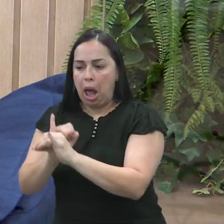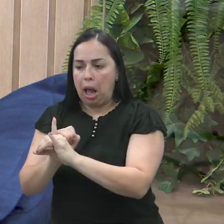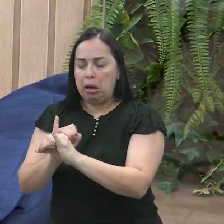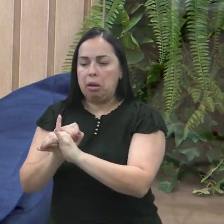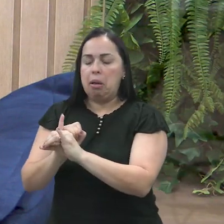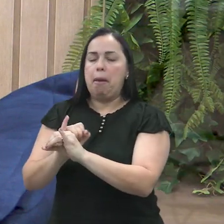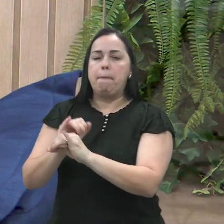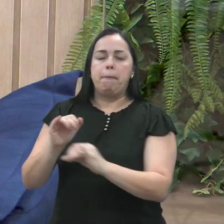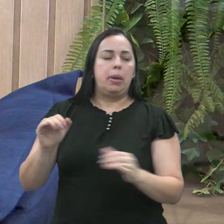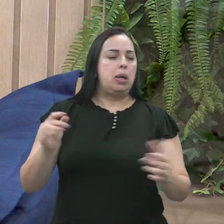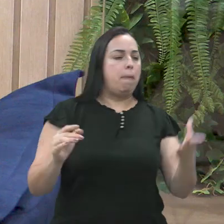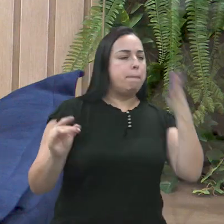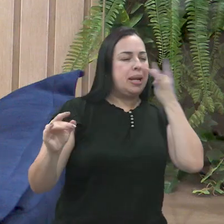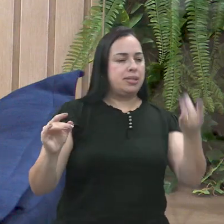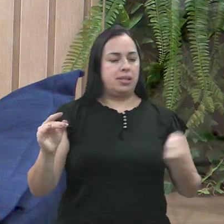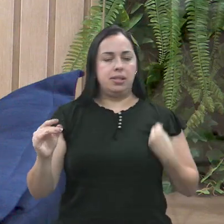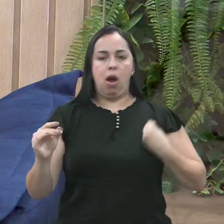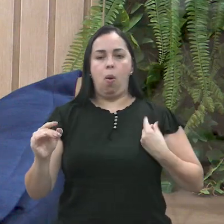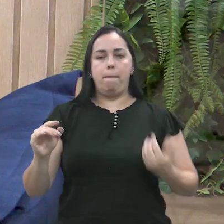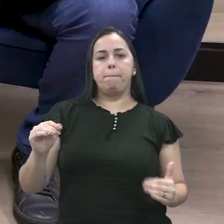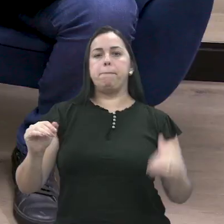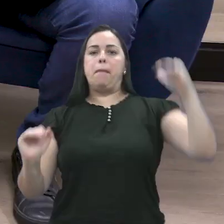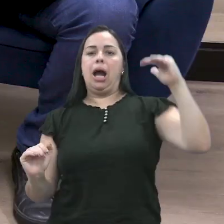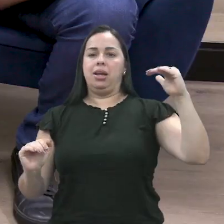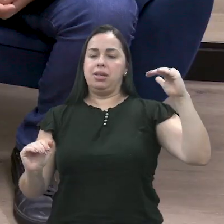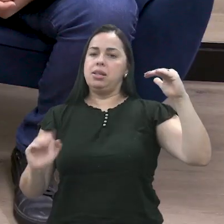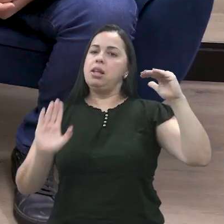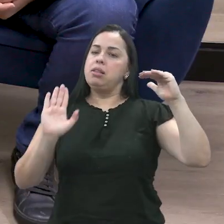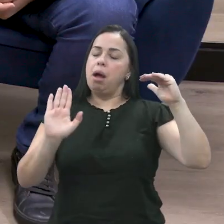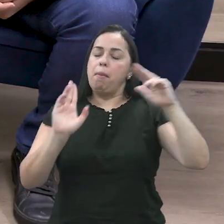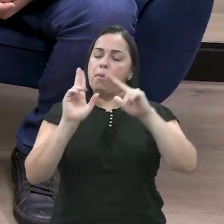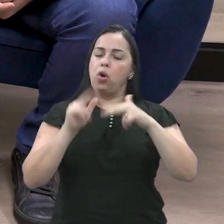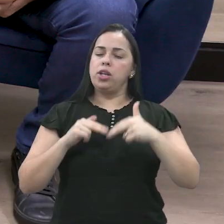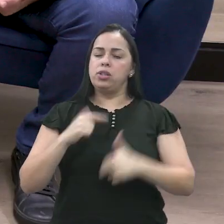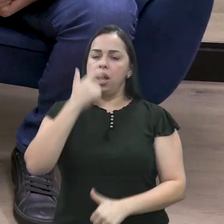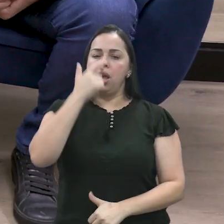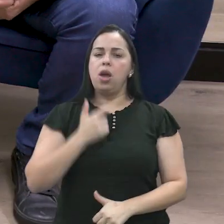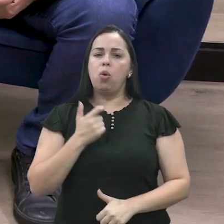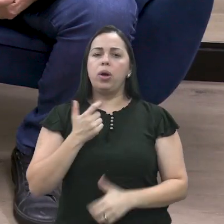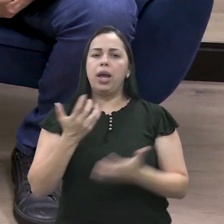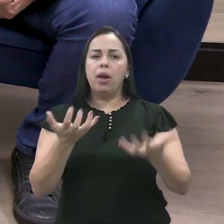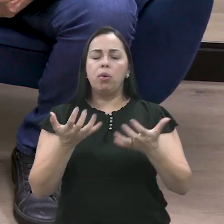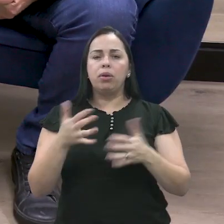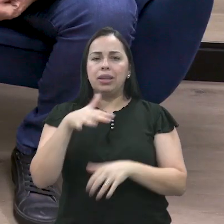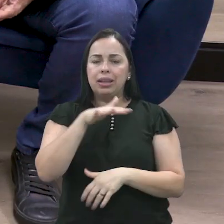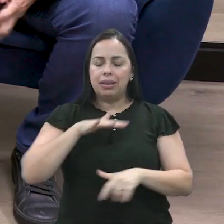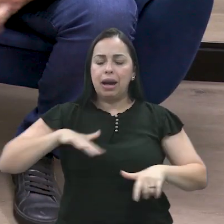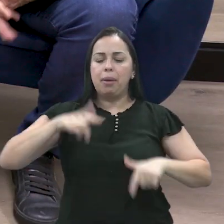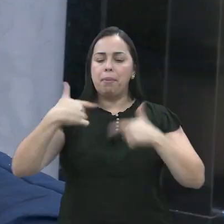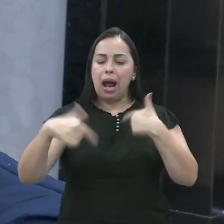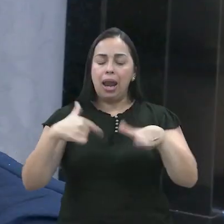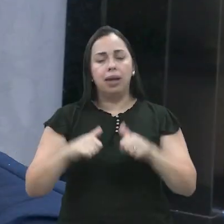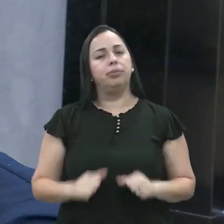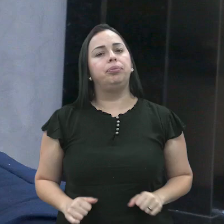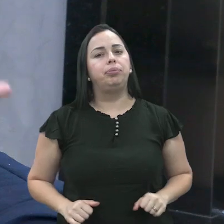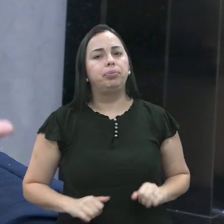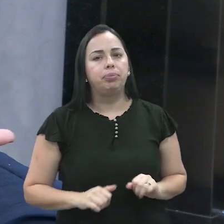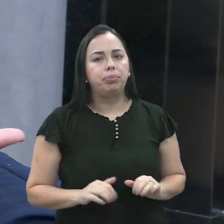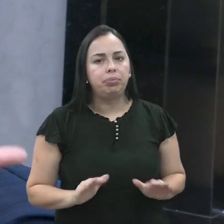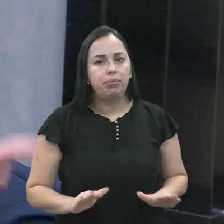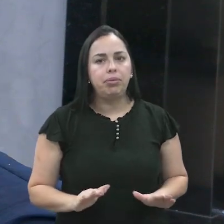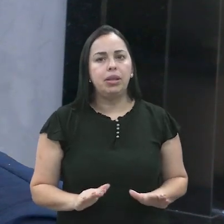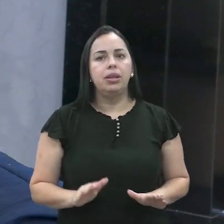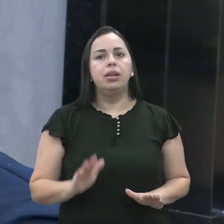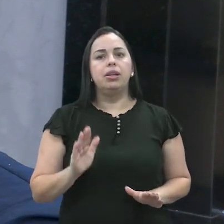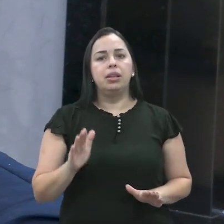mais importante do que o presencial, do que o real. E esse é um zelo que o vereador pretende ter nesse sentido. E, vereador,